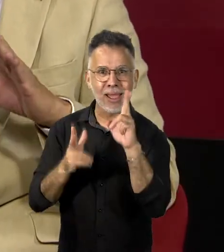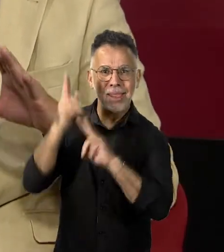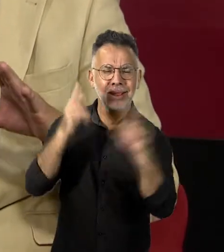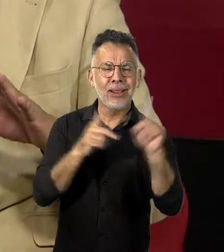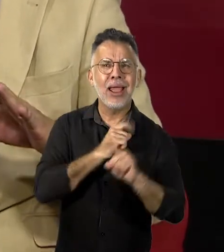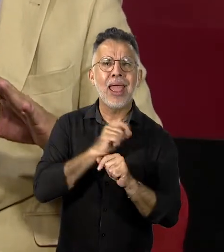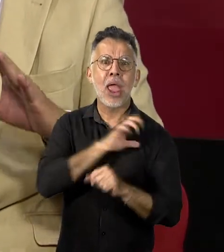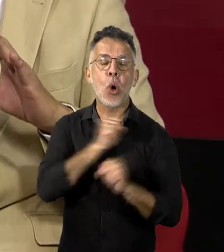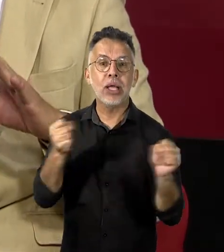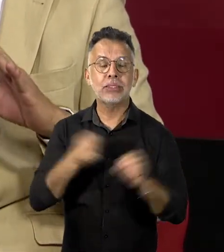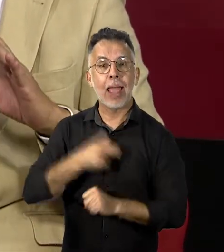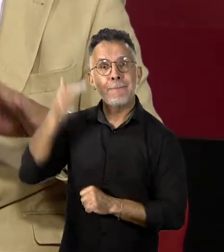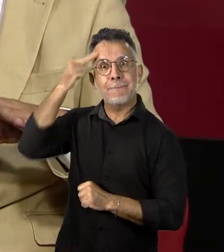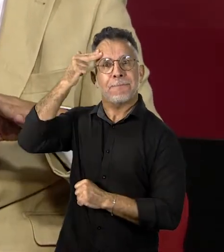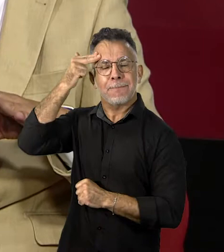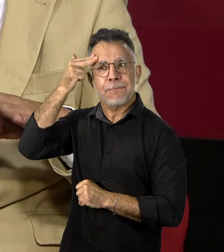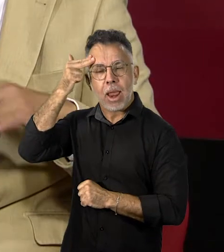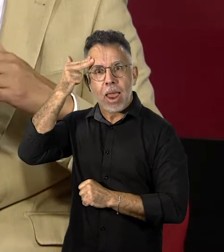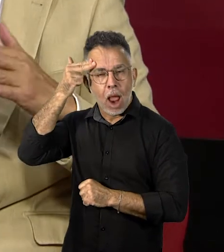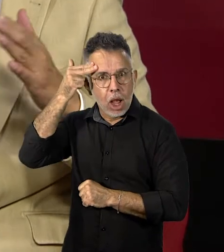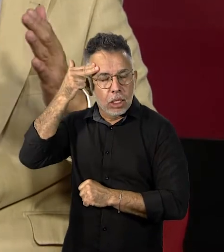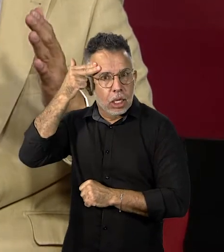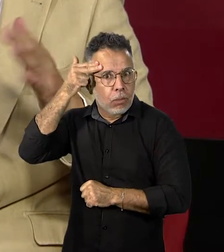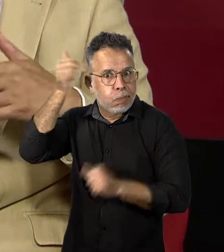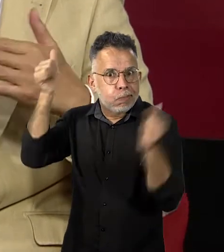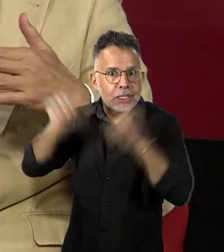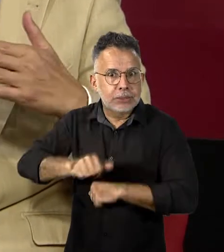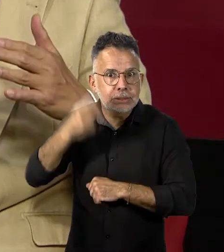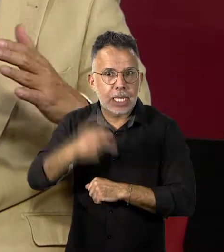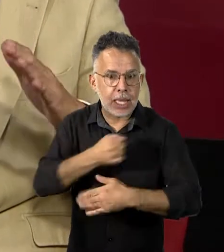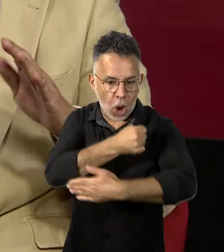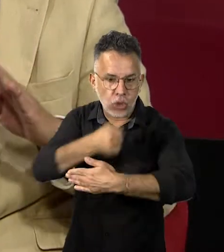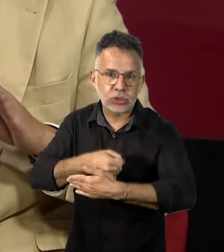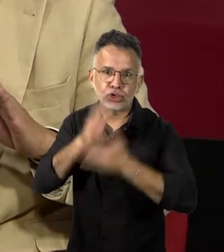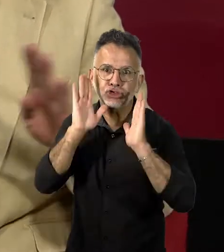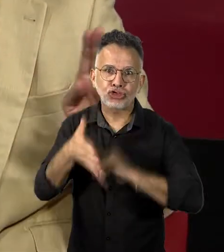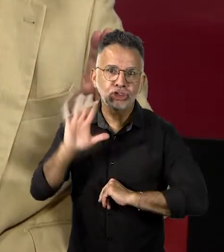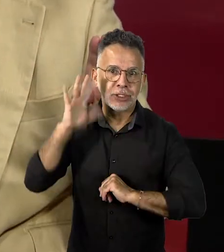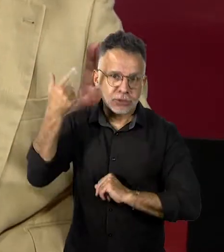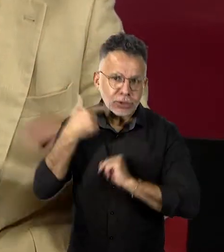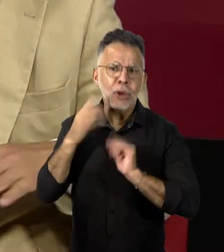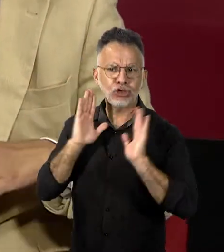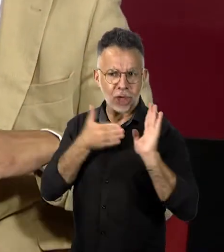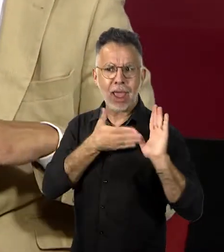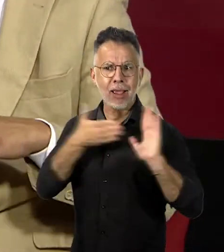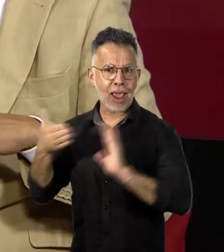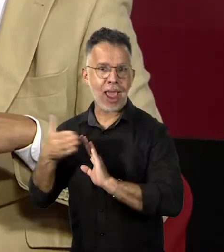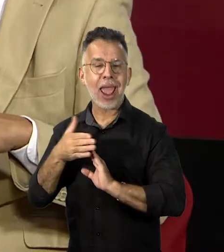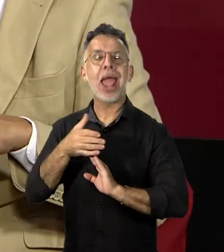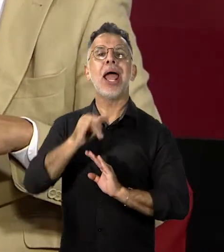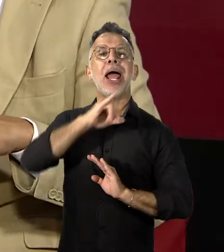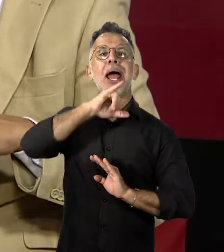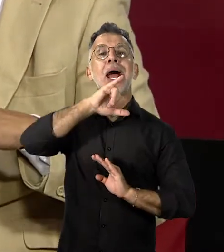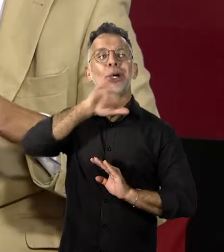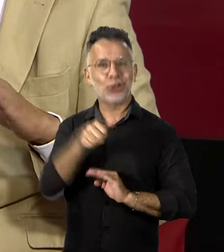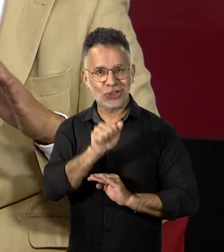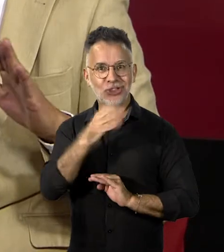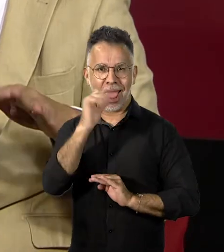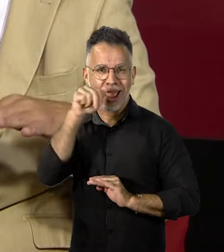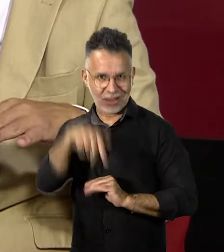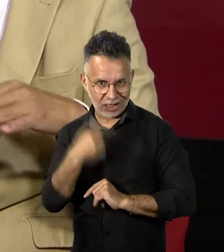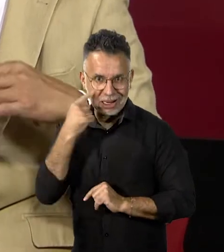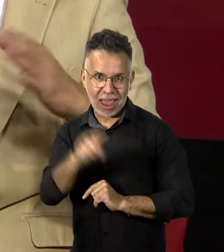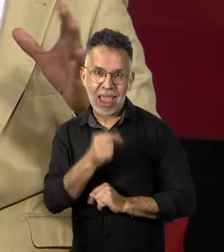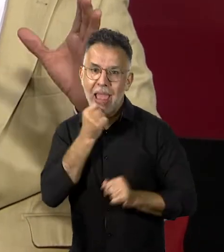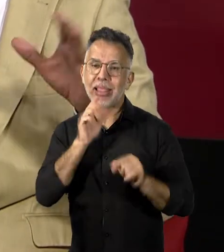curto muito, que é Pesadelo na Cozinha, não sei se vai passar de novo, mas já passaram algumas com o Jacquin. Tem um que eu acho